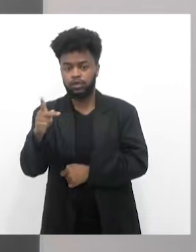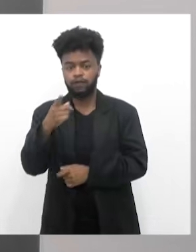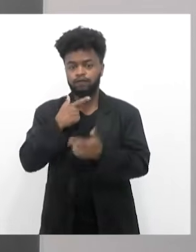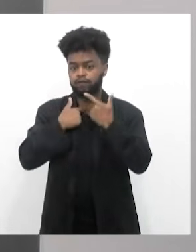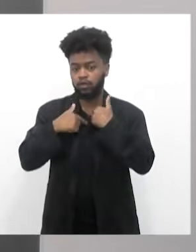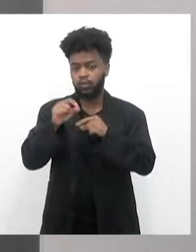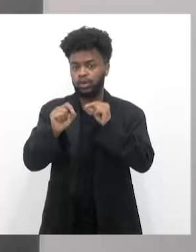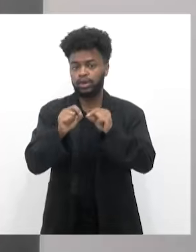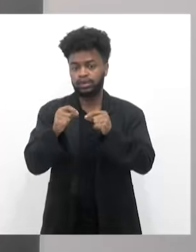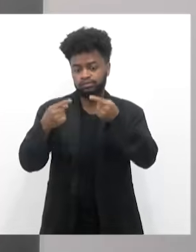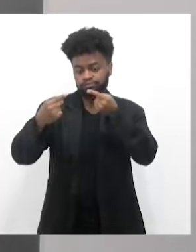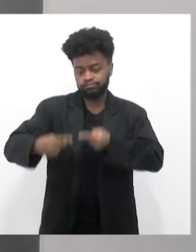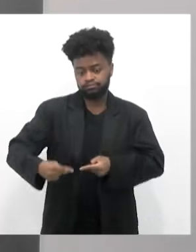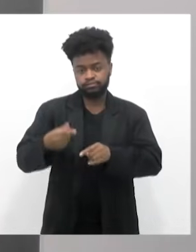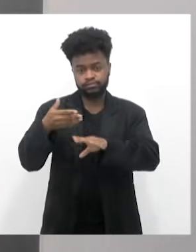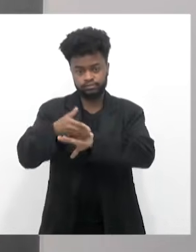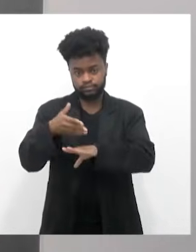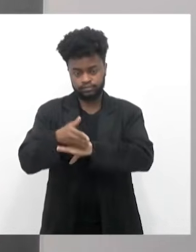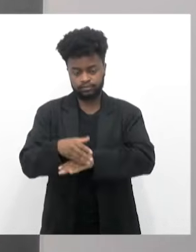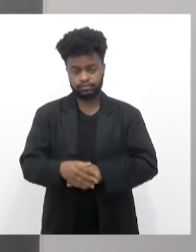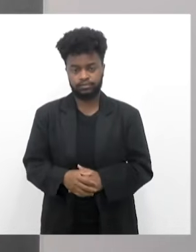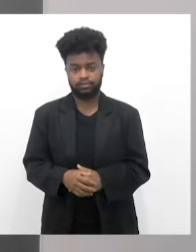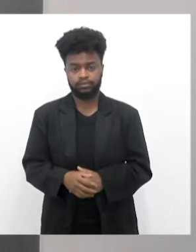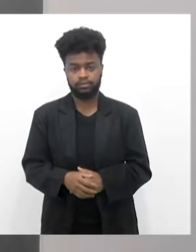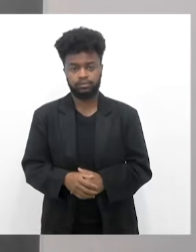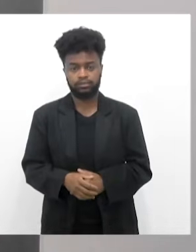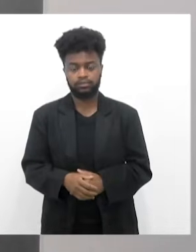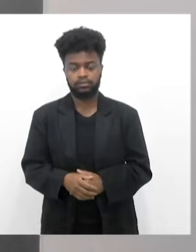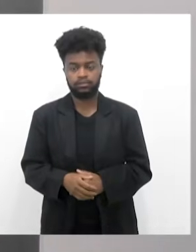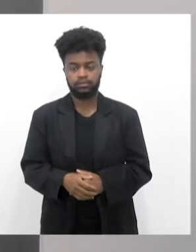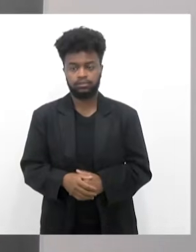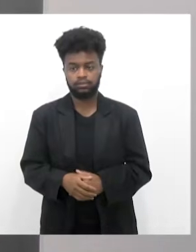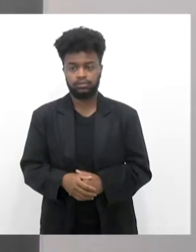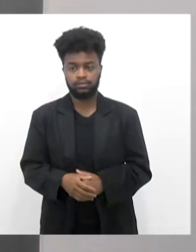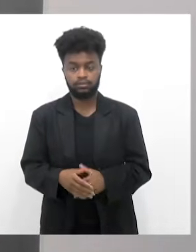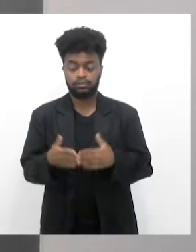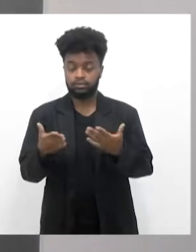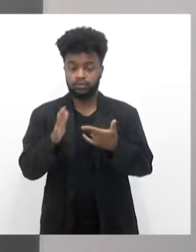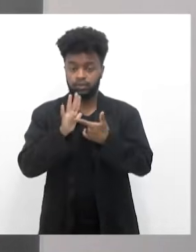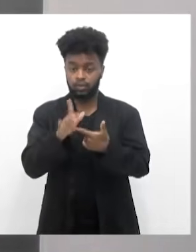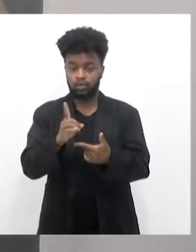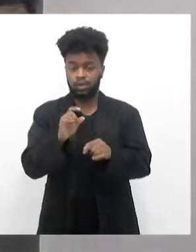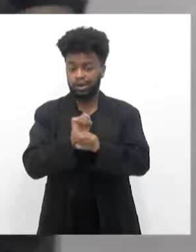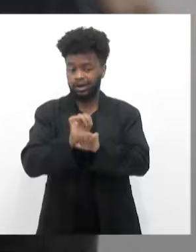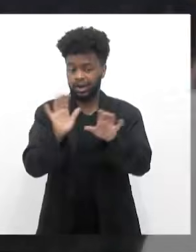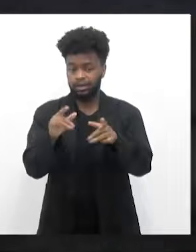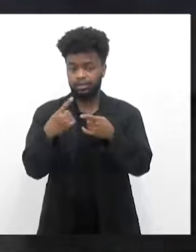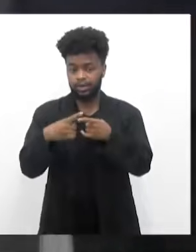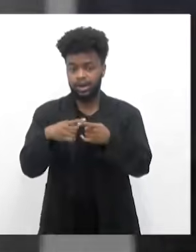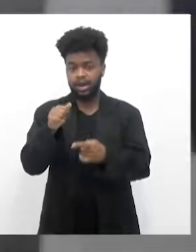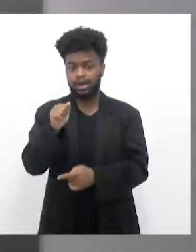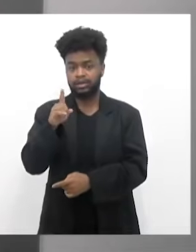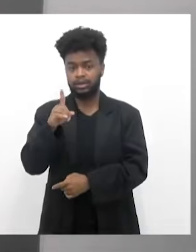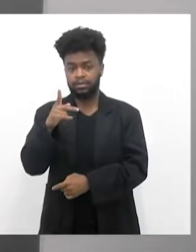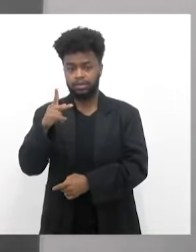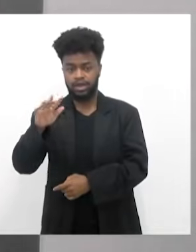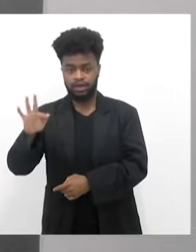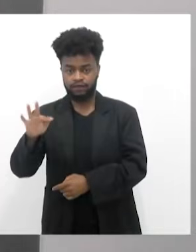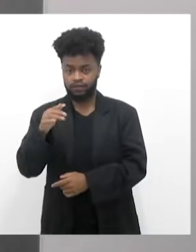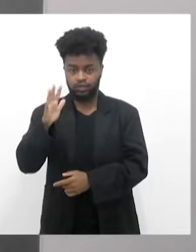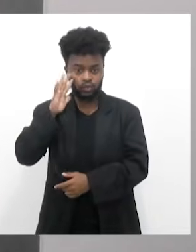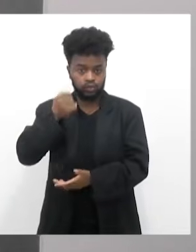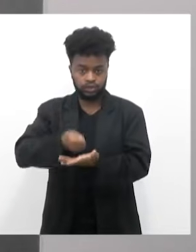que ele concorra a aquele cargo. O que não está definido, até porque a ADFF não enfrentou essa